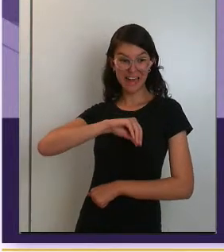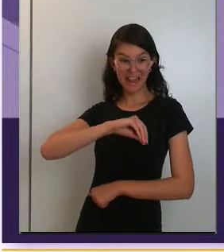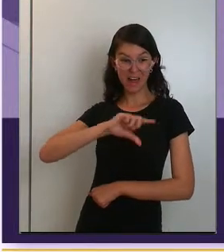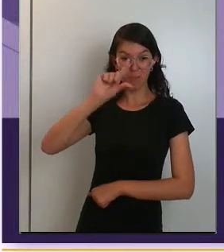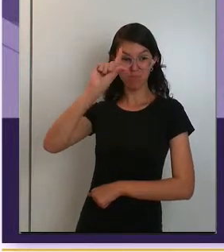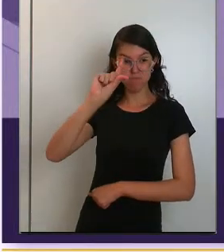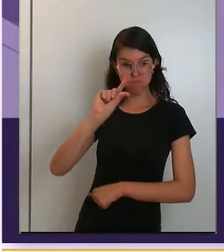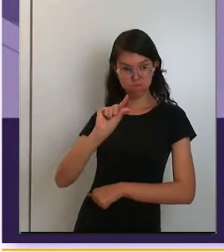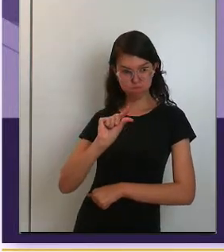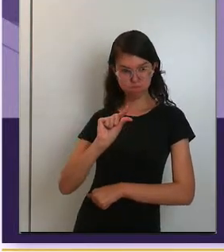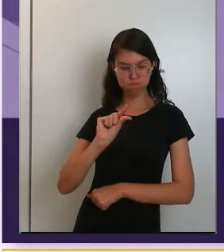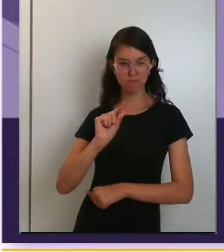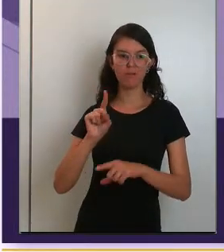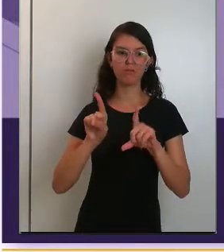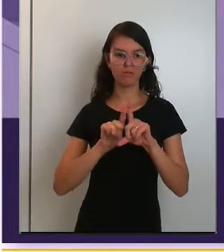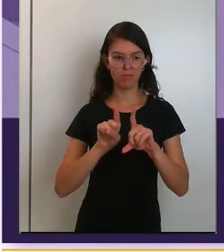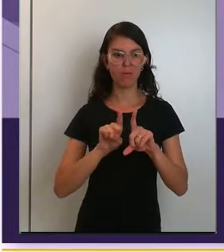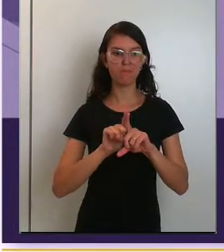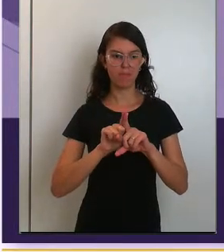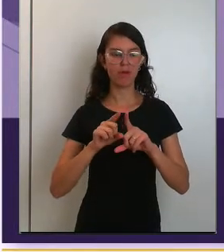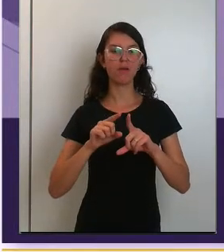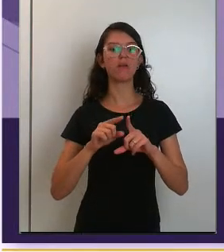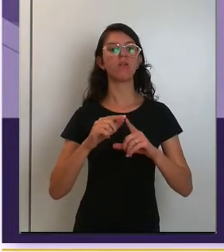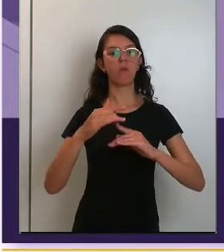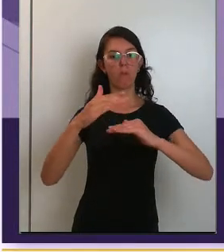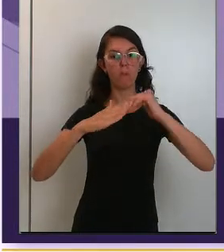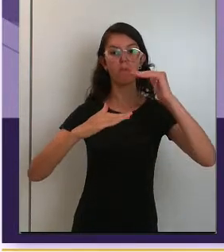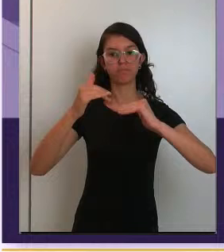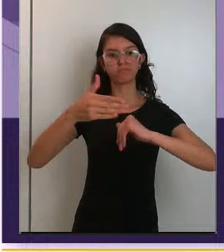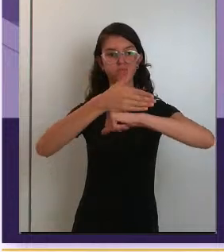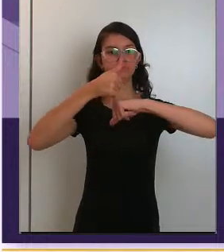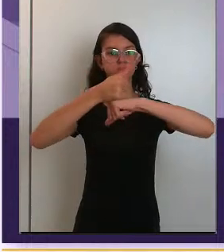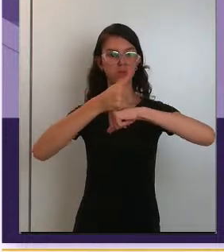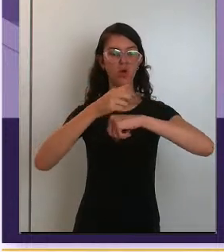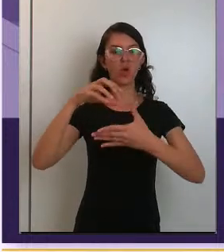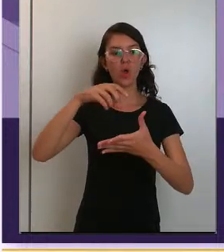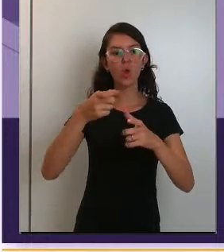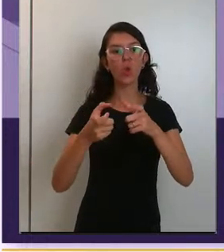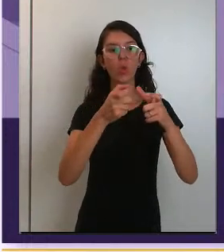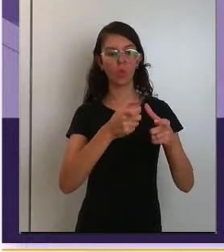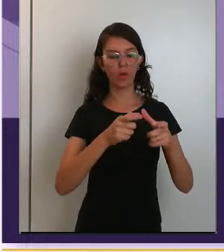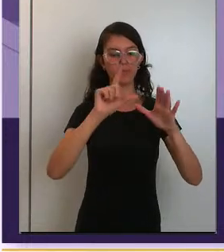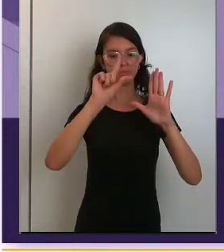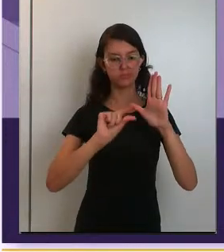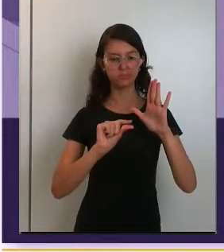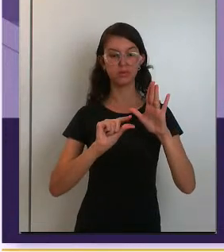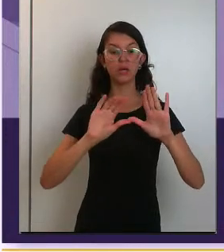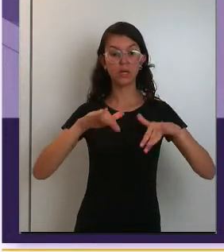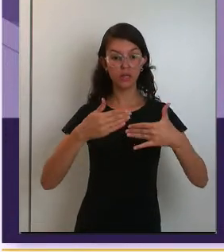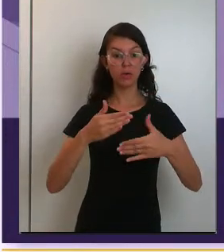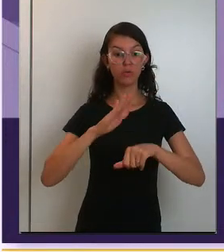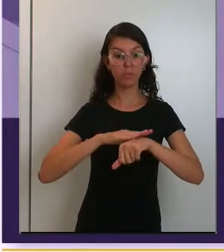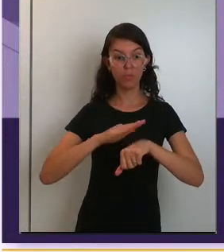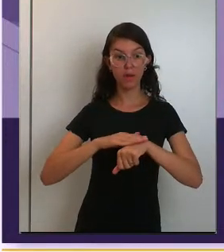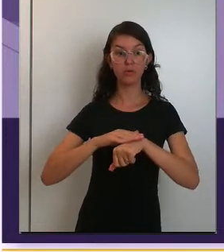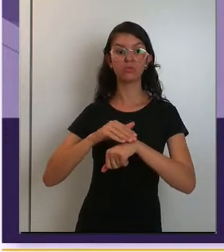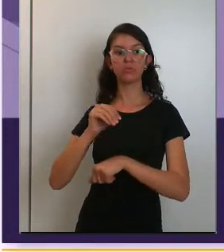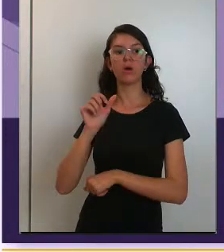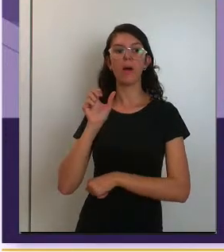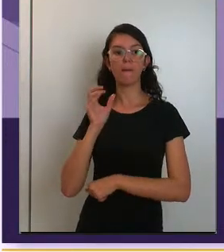normalmente mais mal remuneradas, até mesmo para fins de aposentadoria, ela vai permanecer numa situação geral de